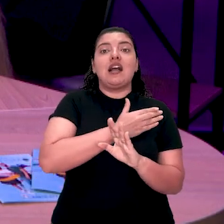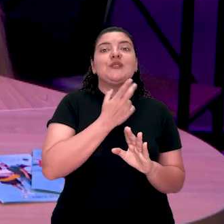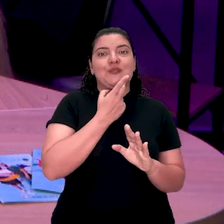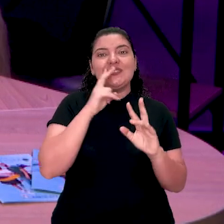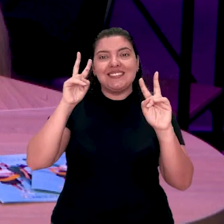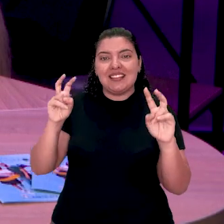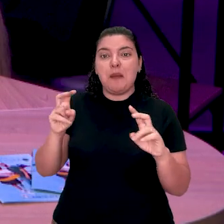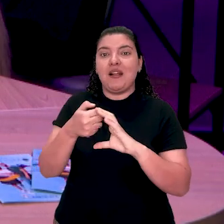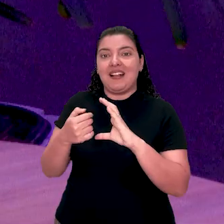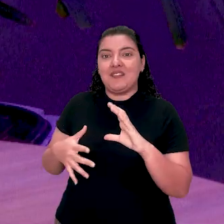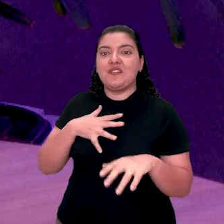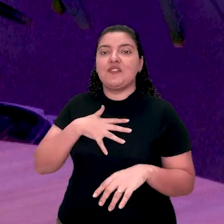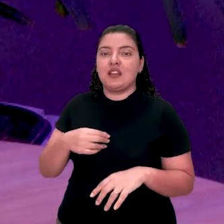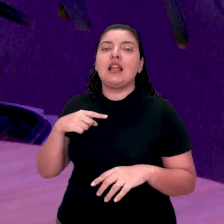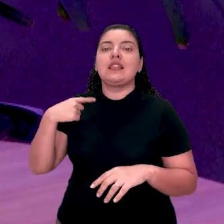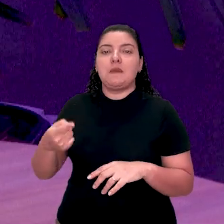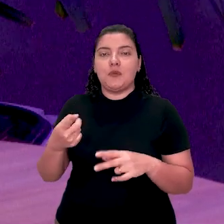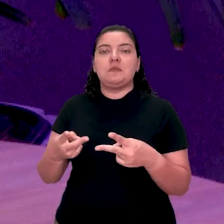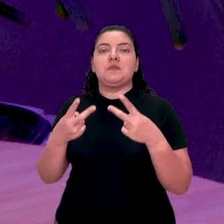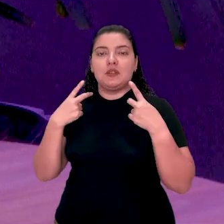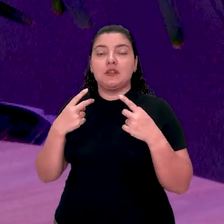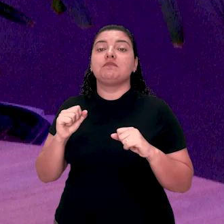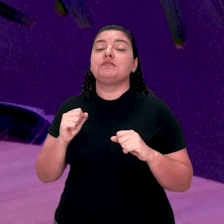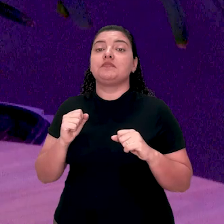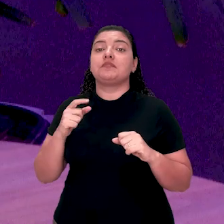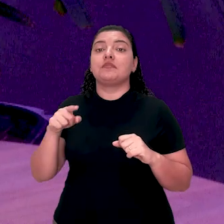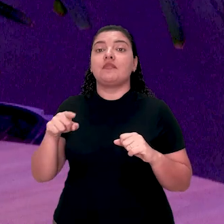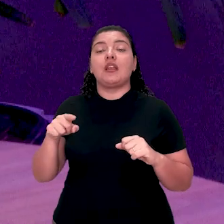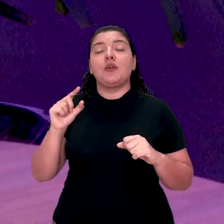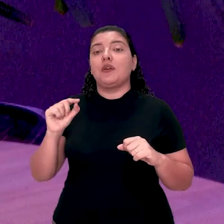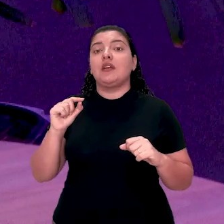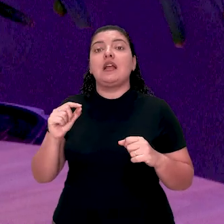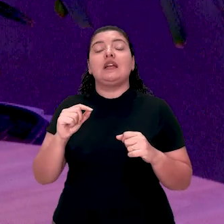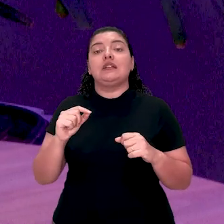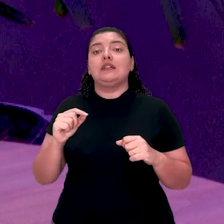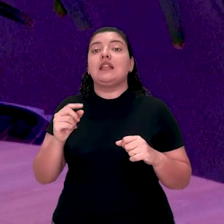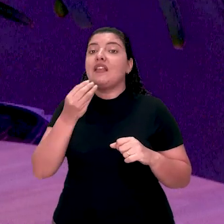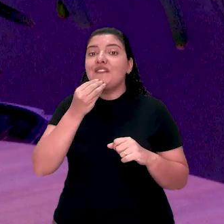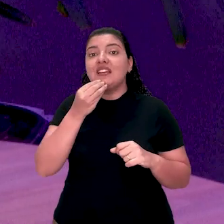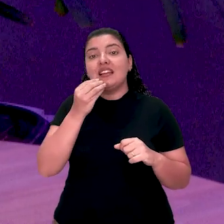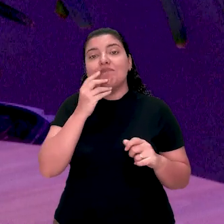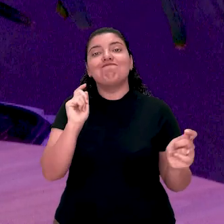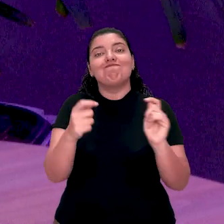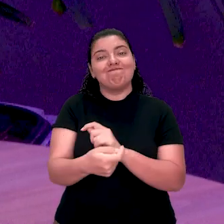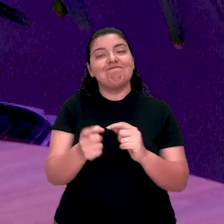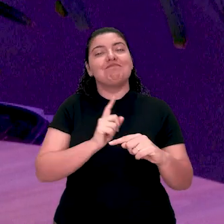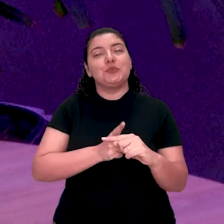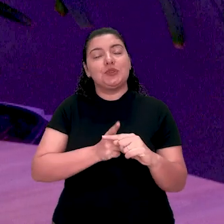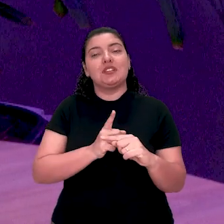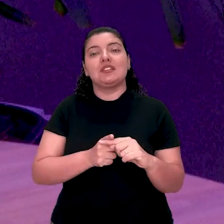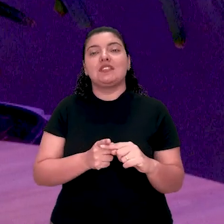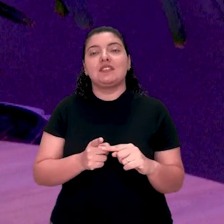do filho, depois ela percebeu. E o quanto ela deixou de trabalhar com a criança por conta